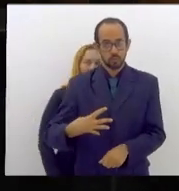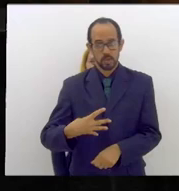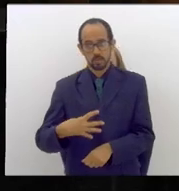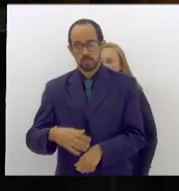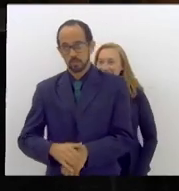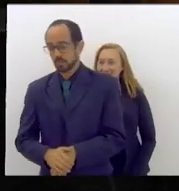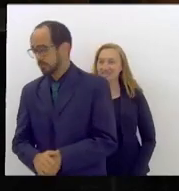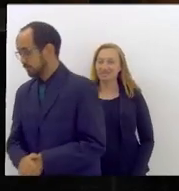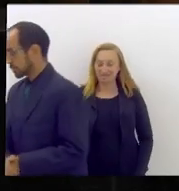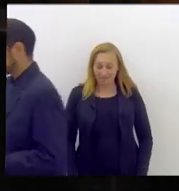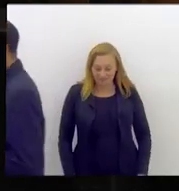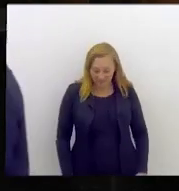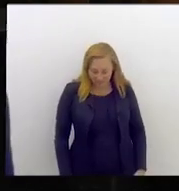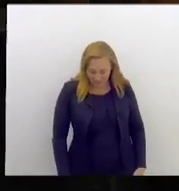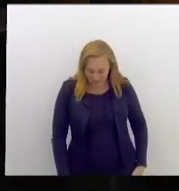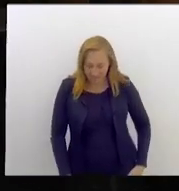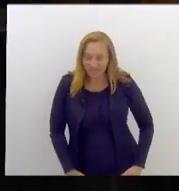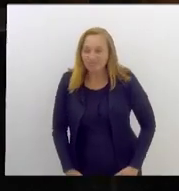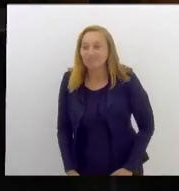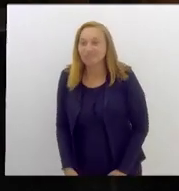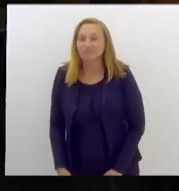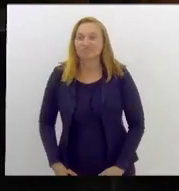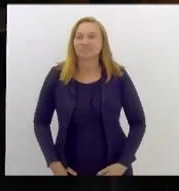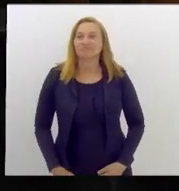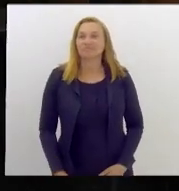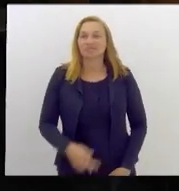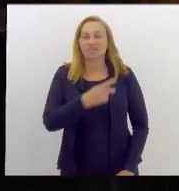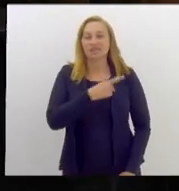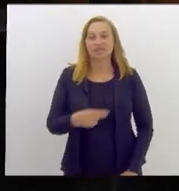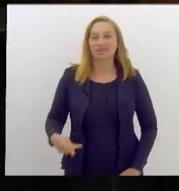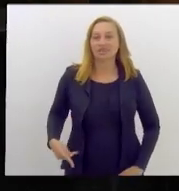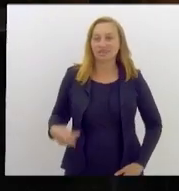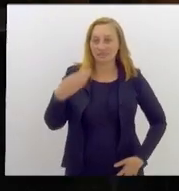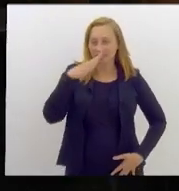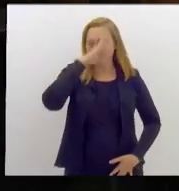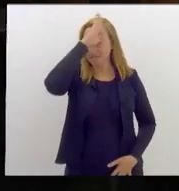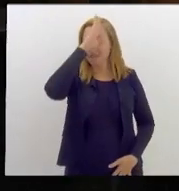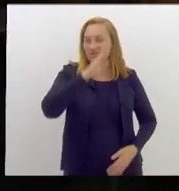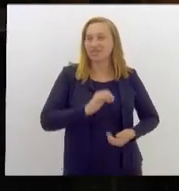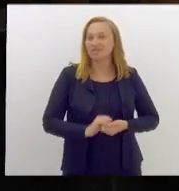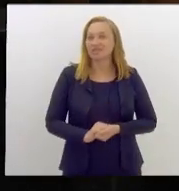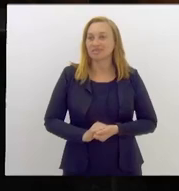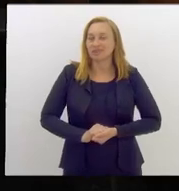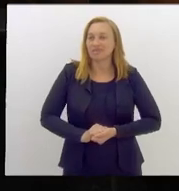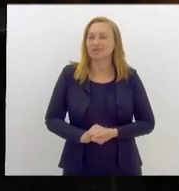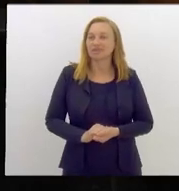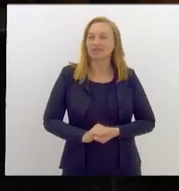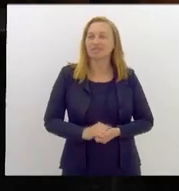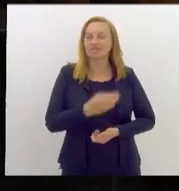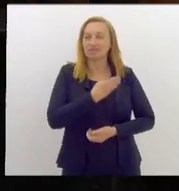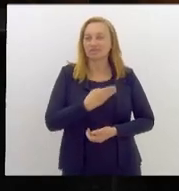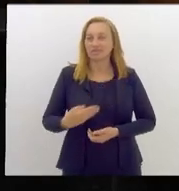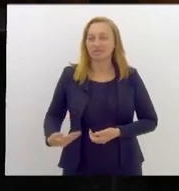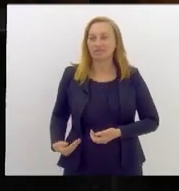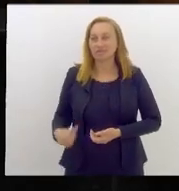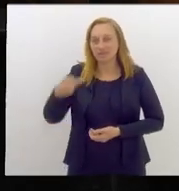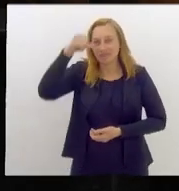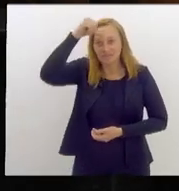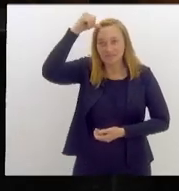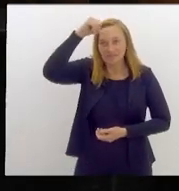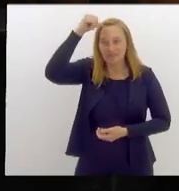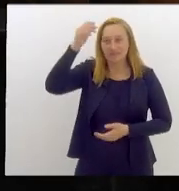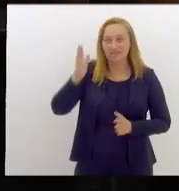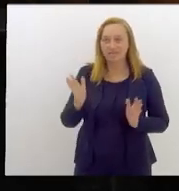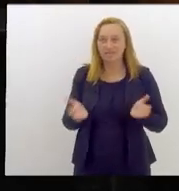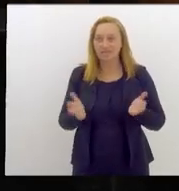o congresso como fez o presidente bolsonaro e o governador Cláudio Castro para entrar em